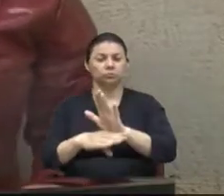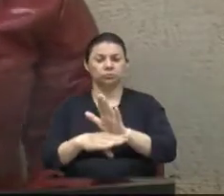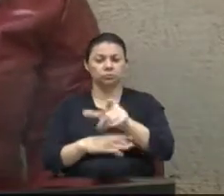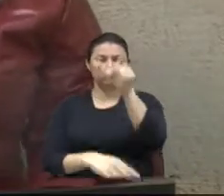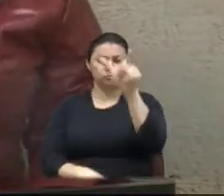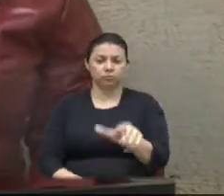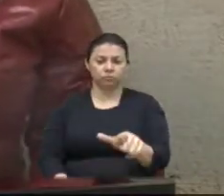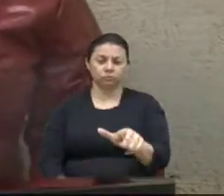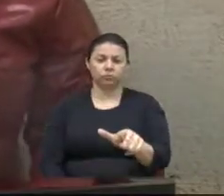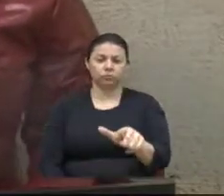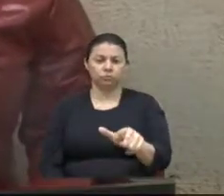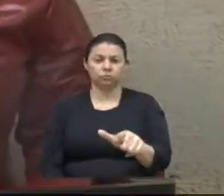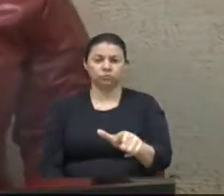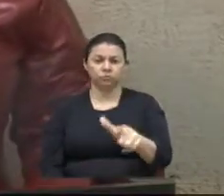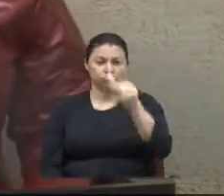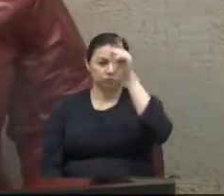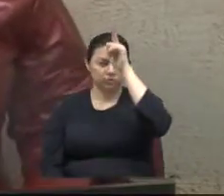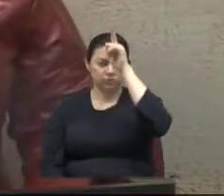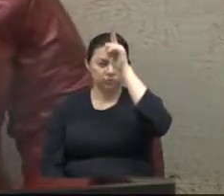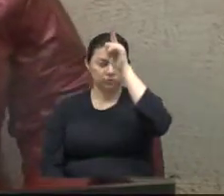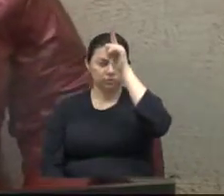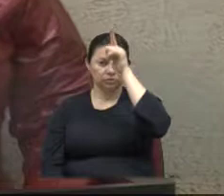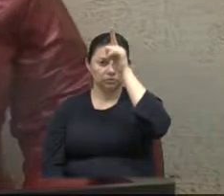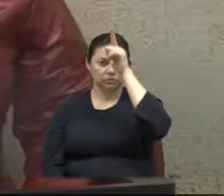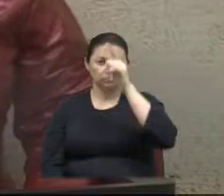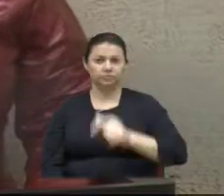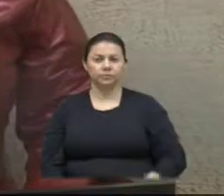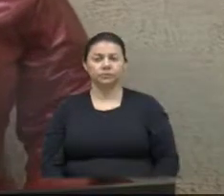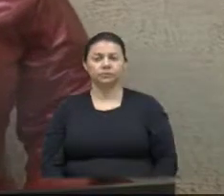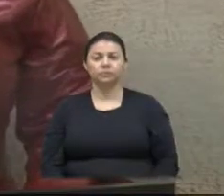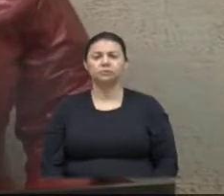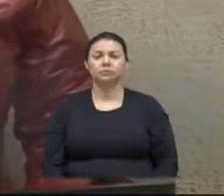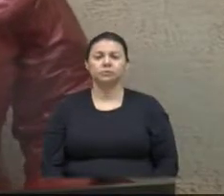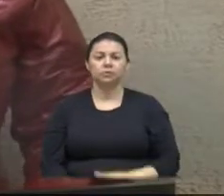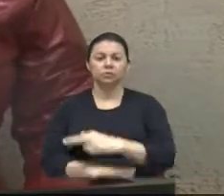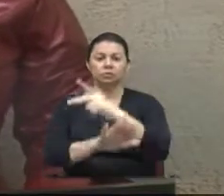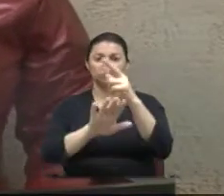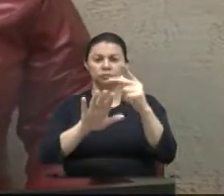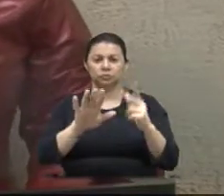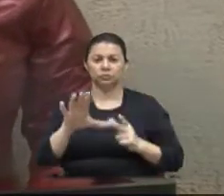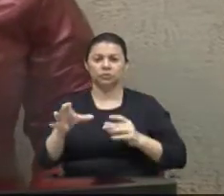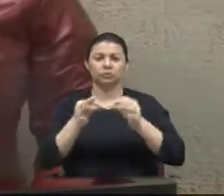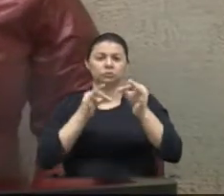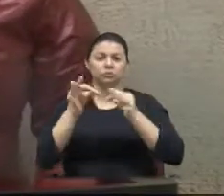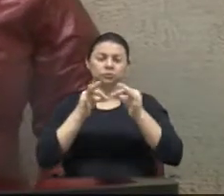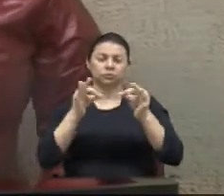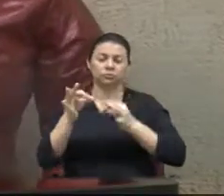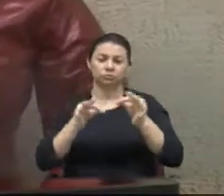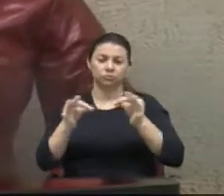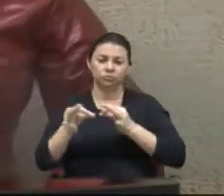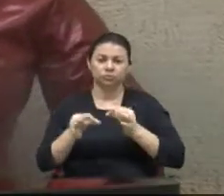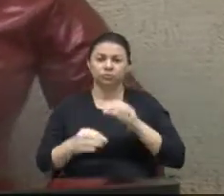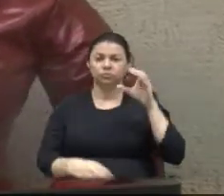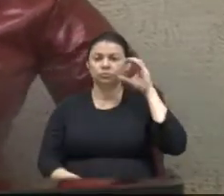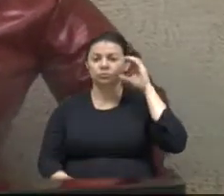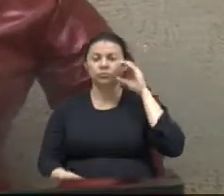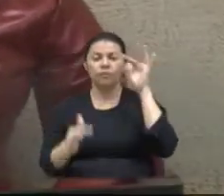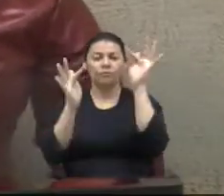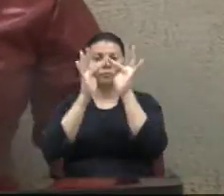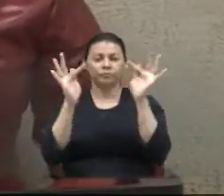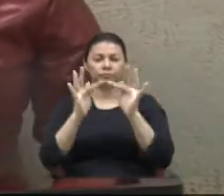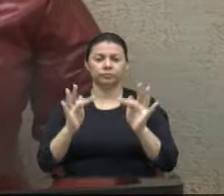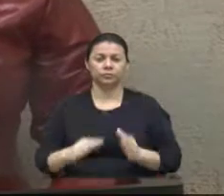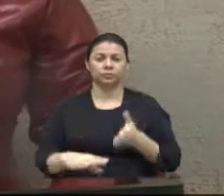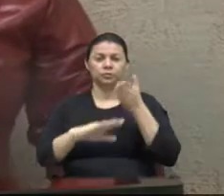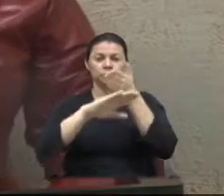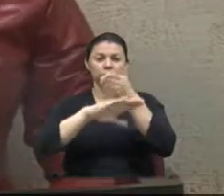vários projetos que a nossa igreja é trabalha estou feliz vou fazer isso neste momento pastor para mim é motivo de